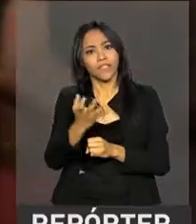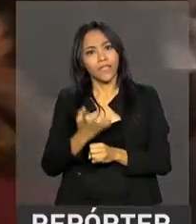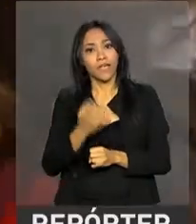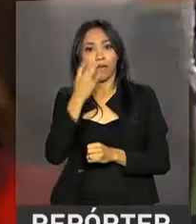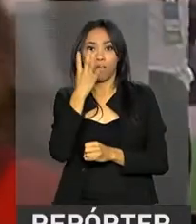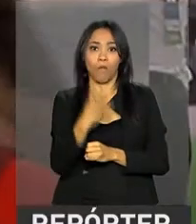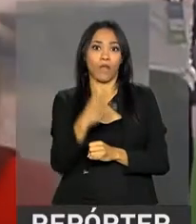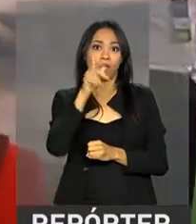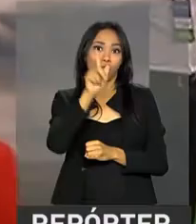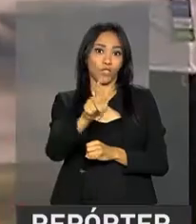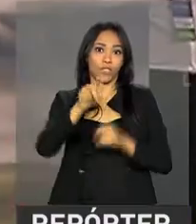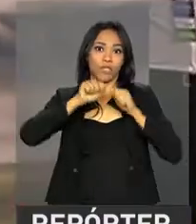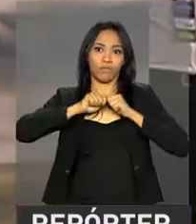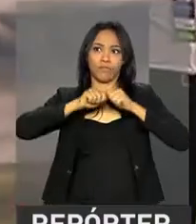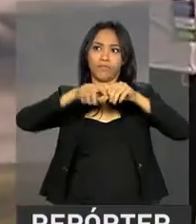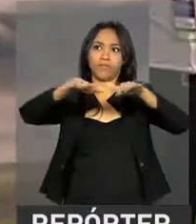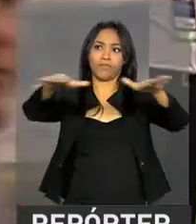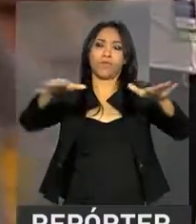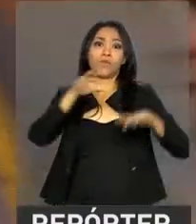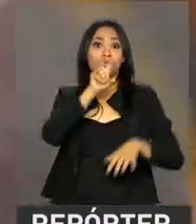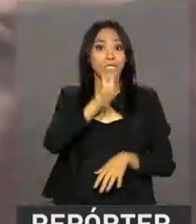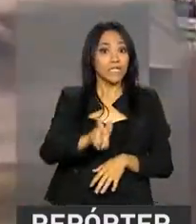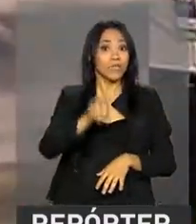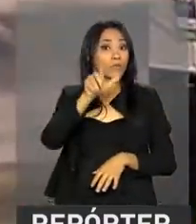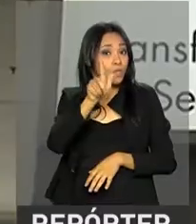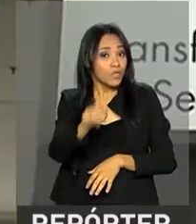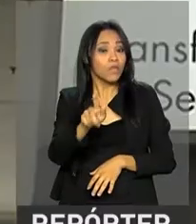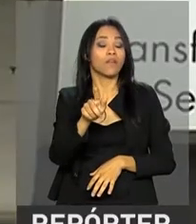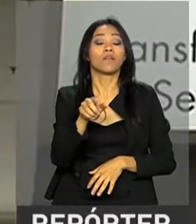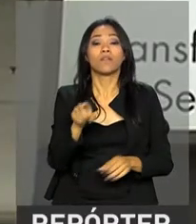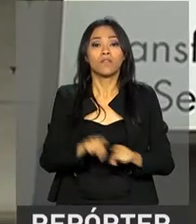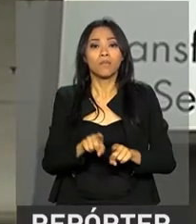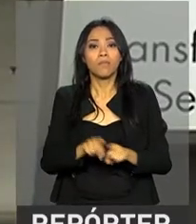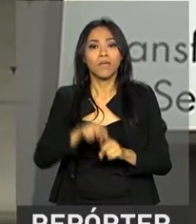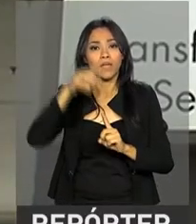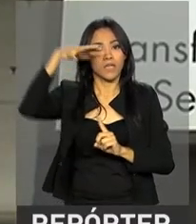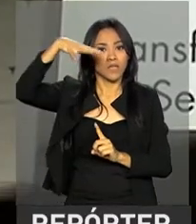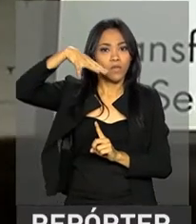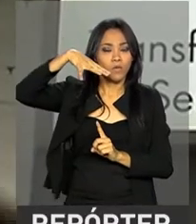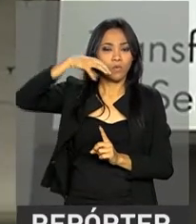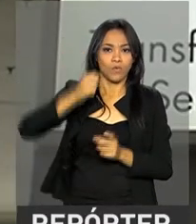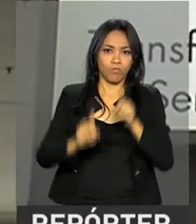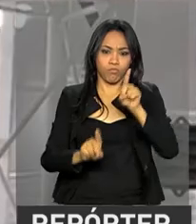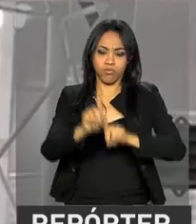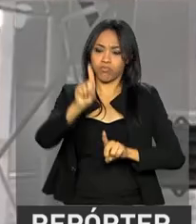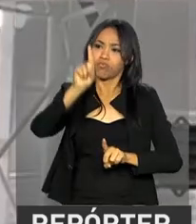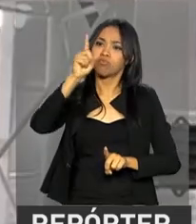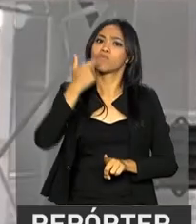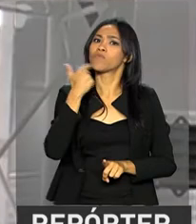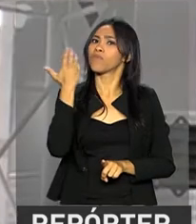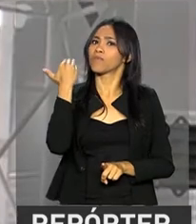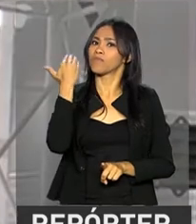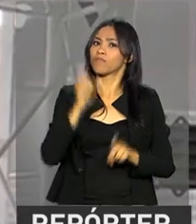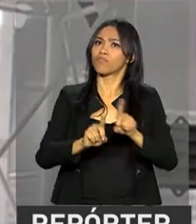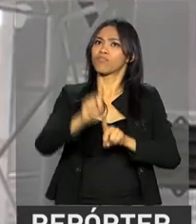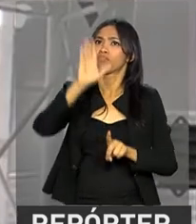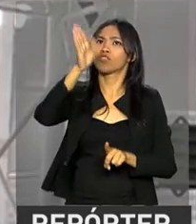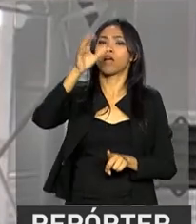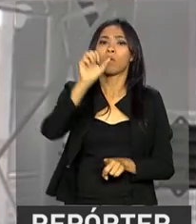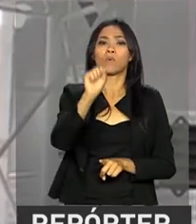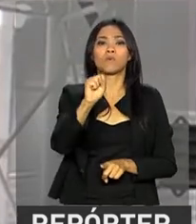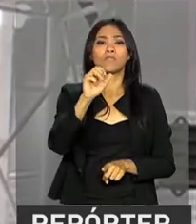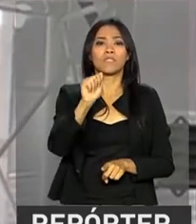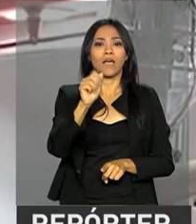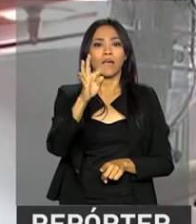implantação dos 5 g e principalmente na operação do satélite geoestacionário lançado recentemente para aumentar a oferta de